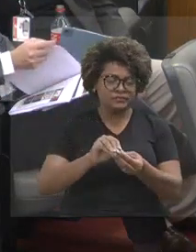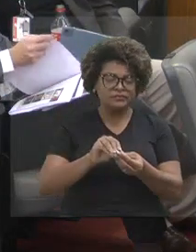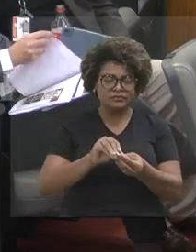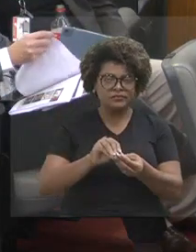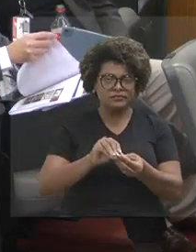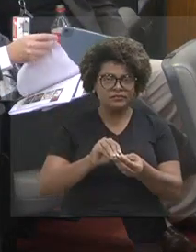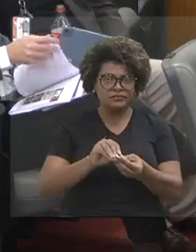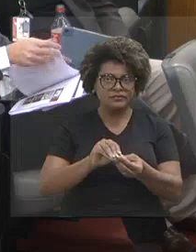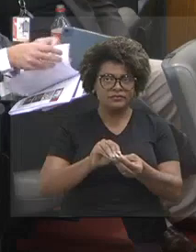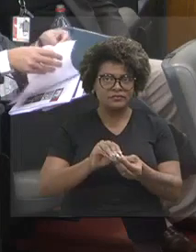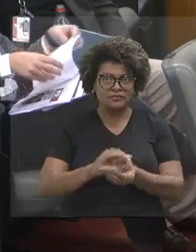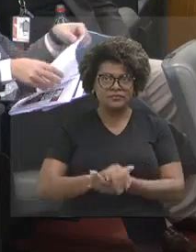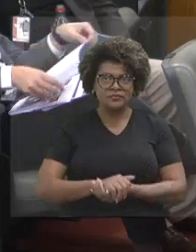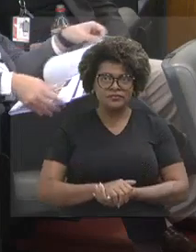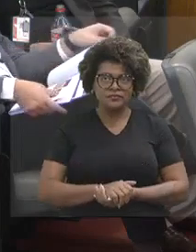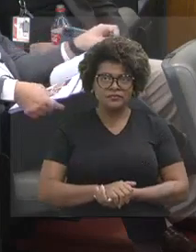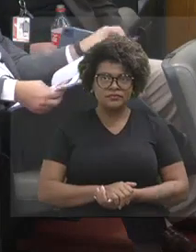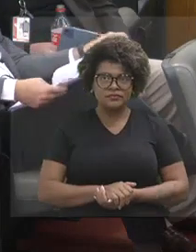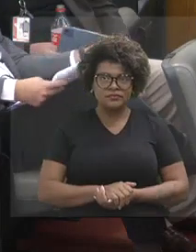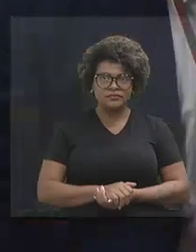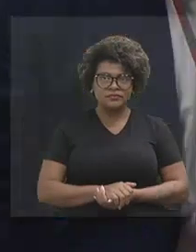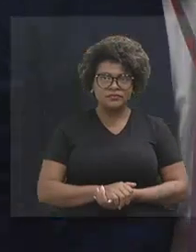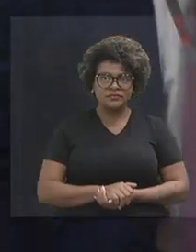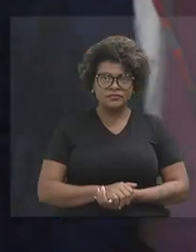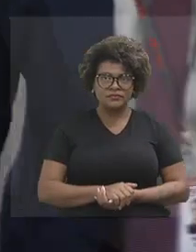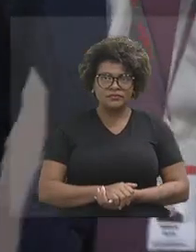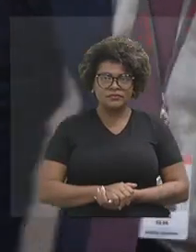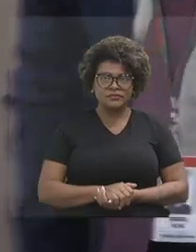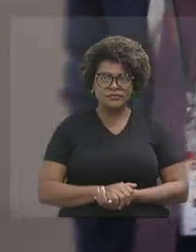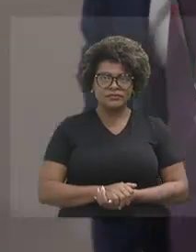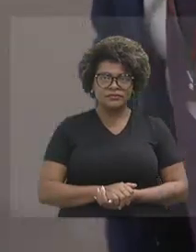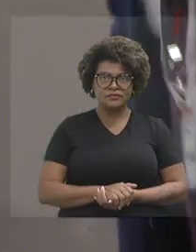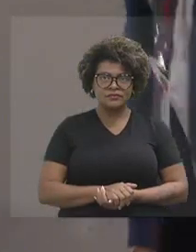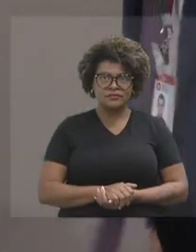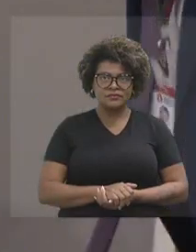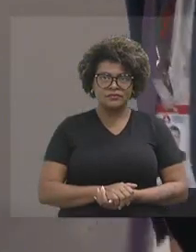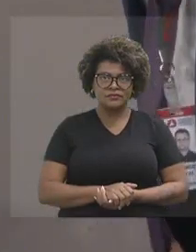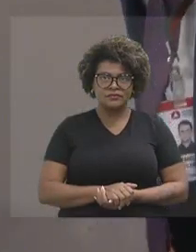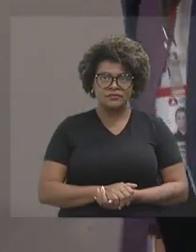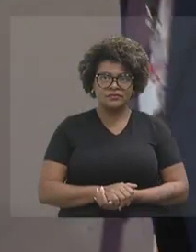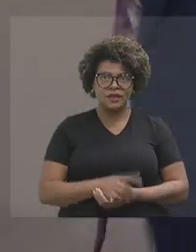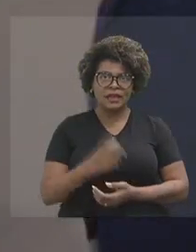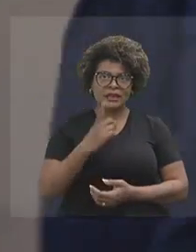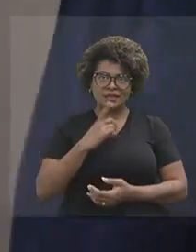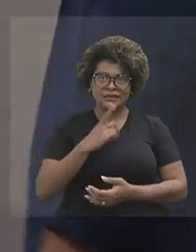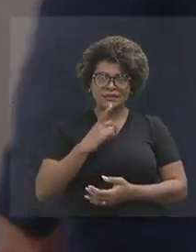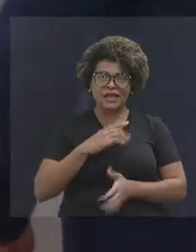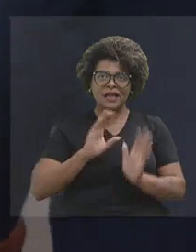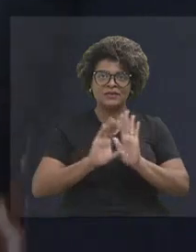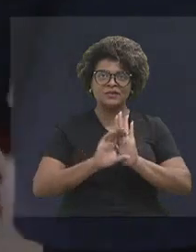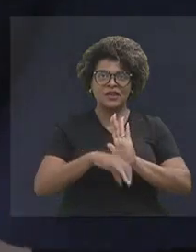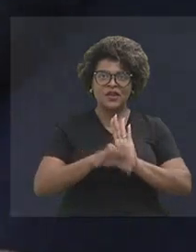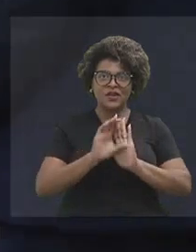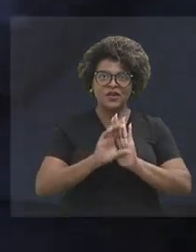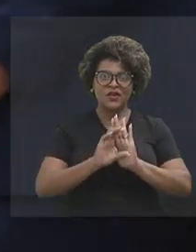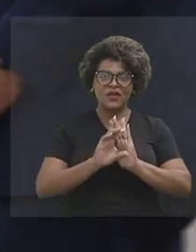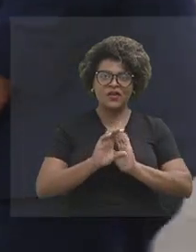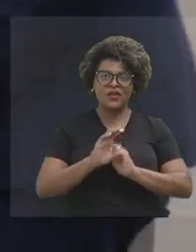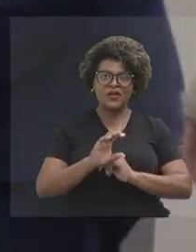um pouco parecida. tenho no meu currículo uma